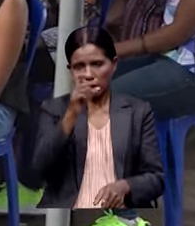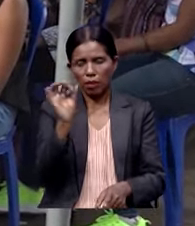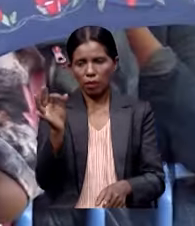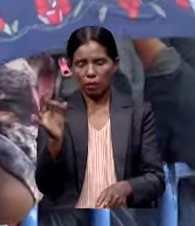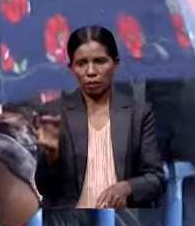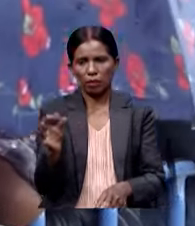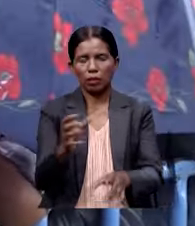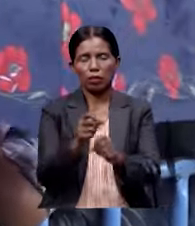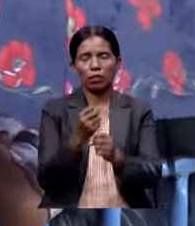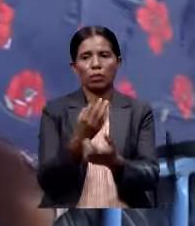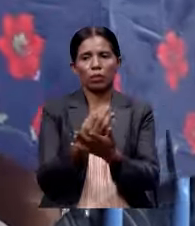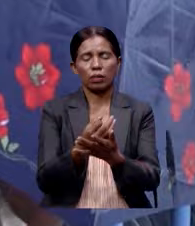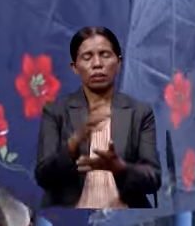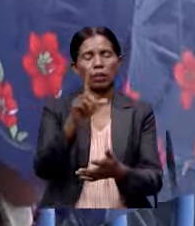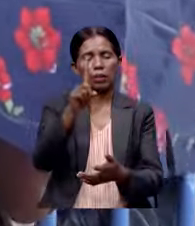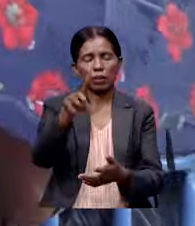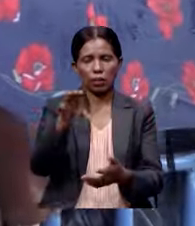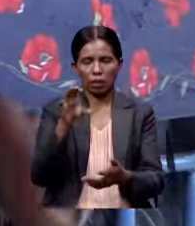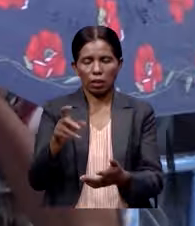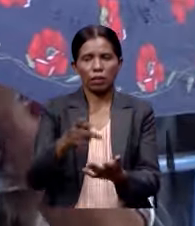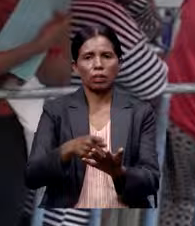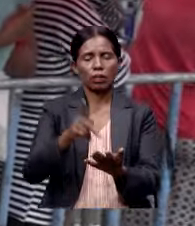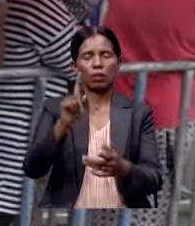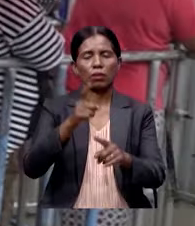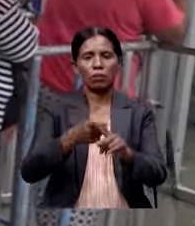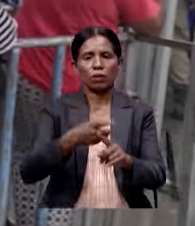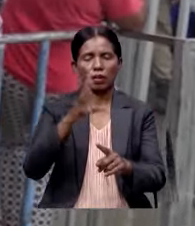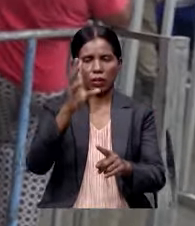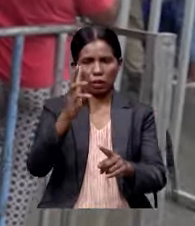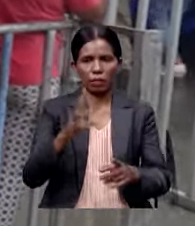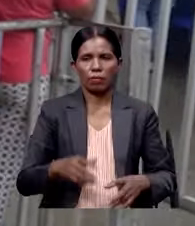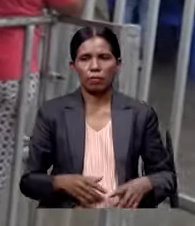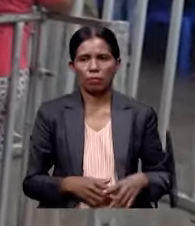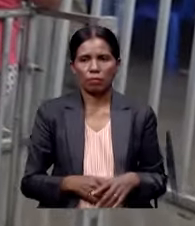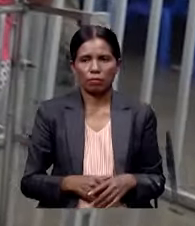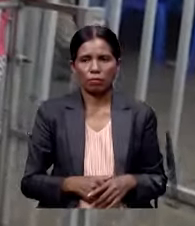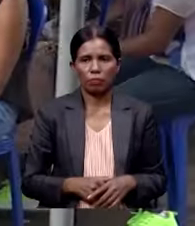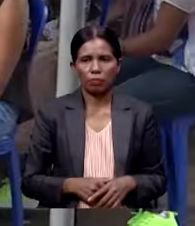americano ato sida. No pagamento refere a lau cada fulang nen. Adriano Verdial, Zaime dos Santos, GMN.